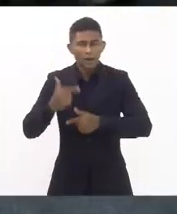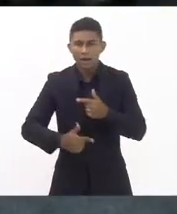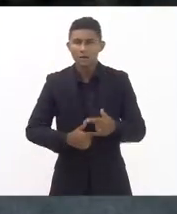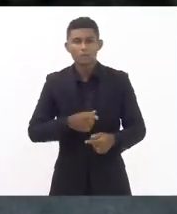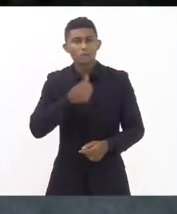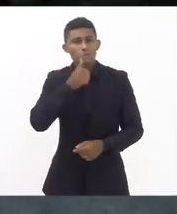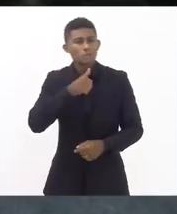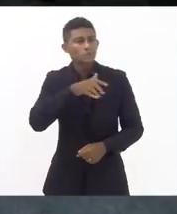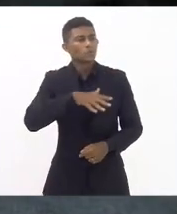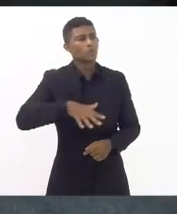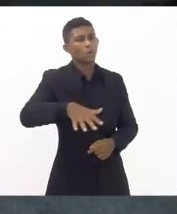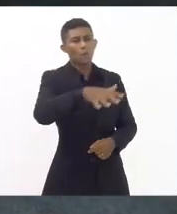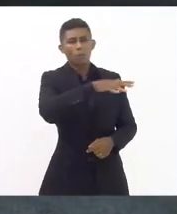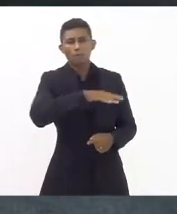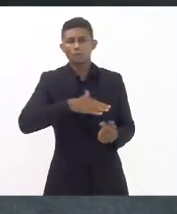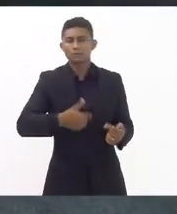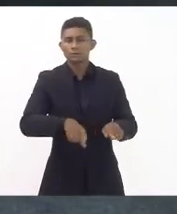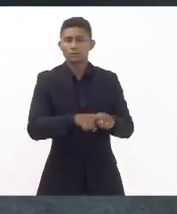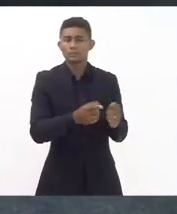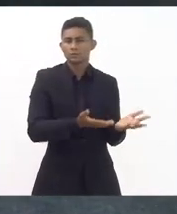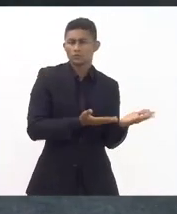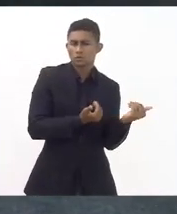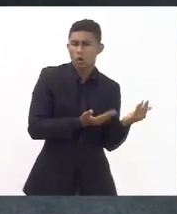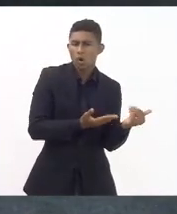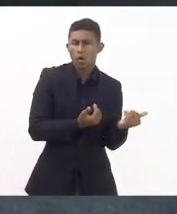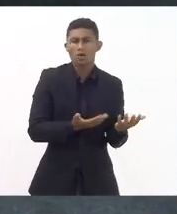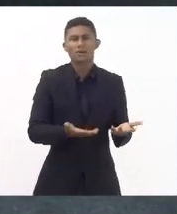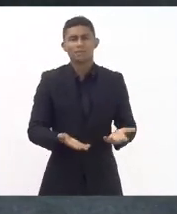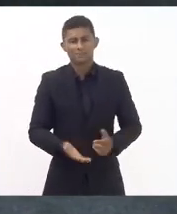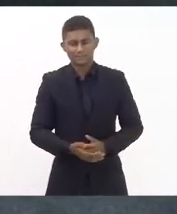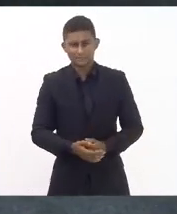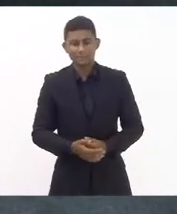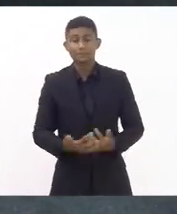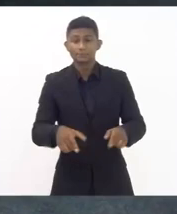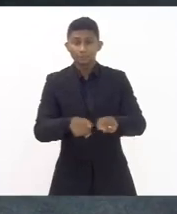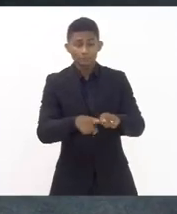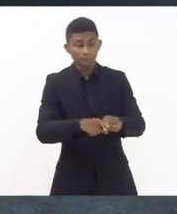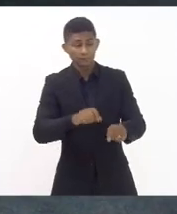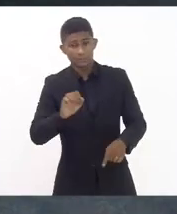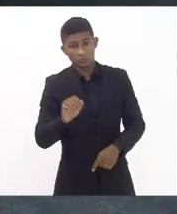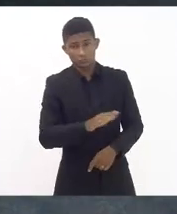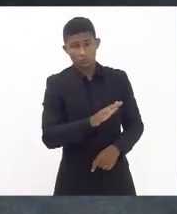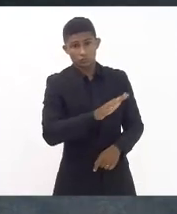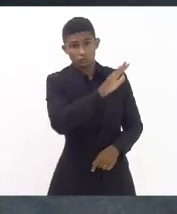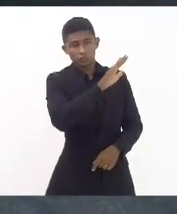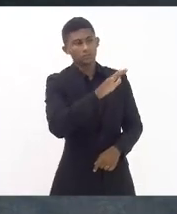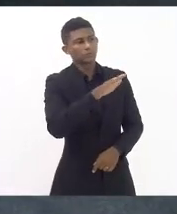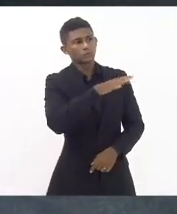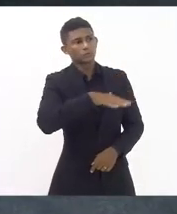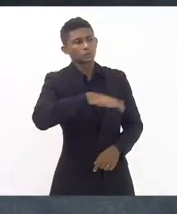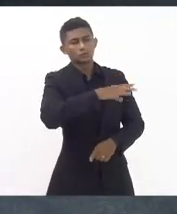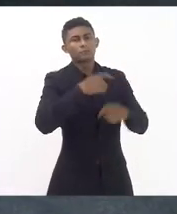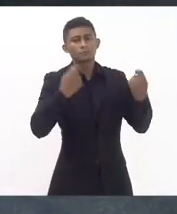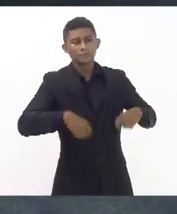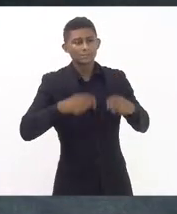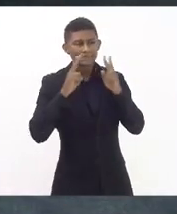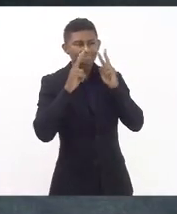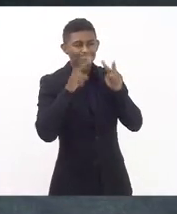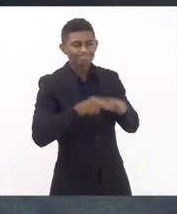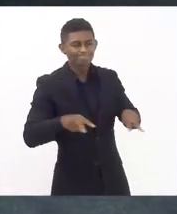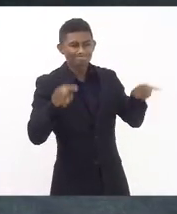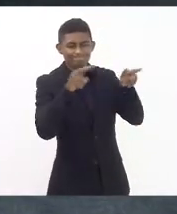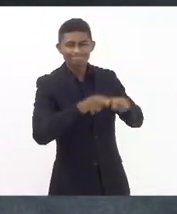das mulheres, em prol da juventude, em prol da nossa periferia, que precisa desse olhar lá no